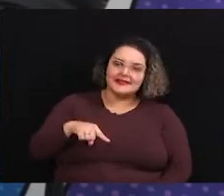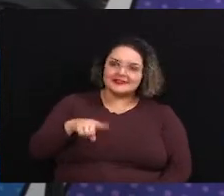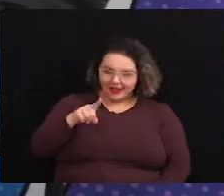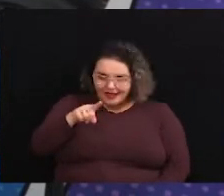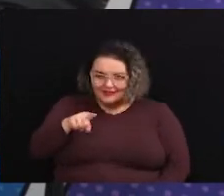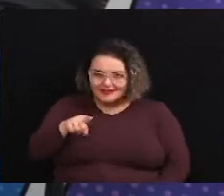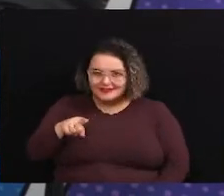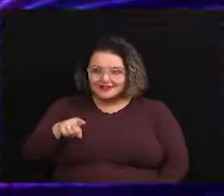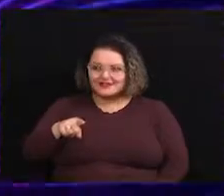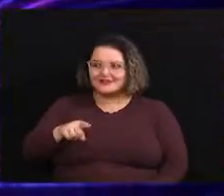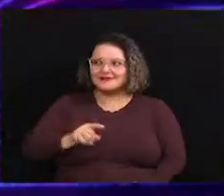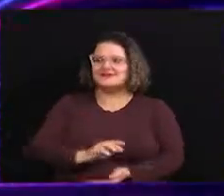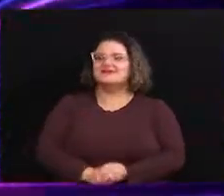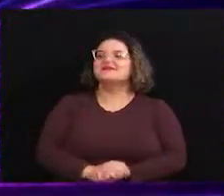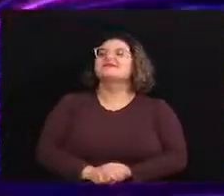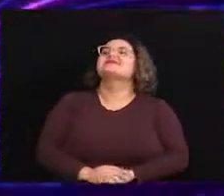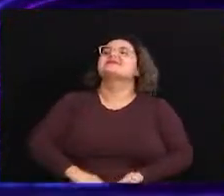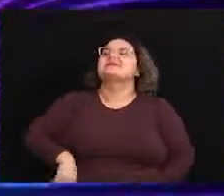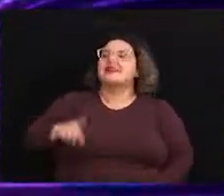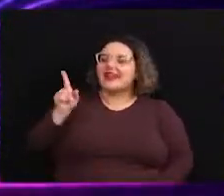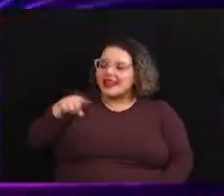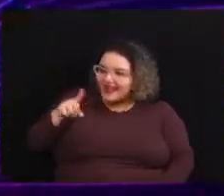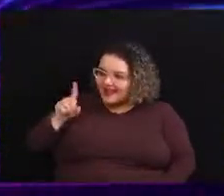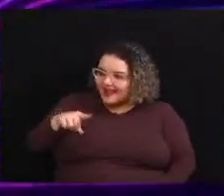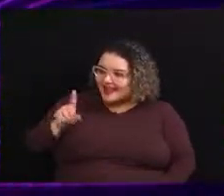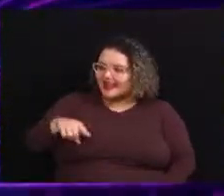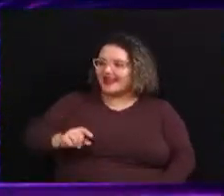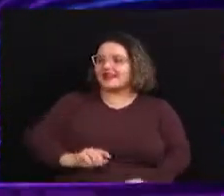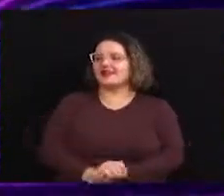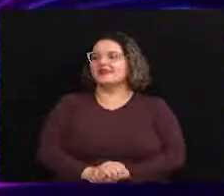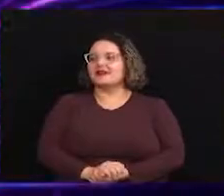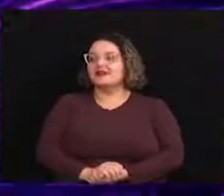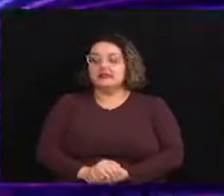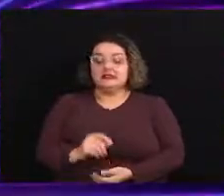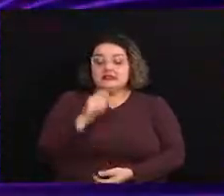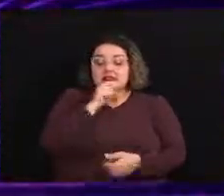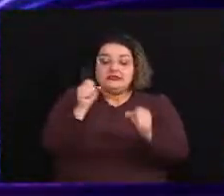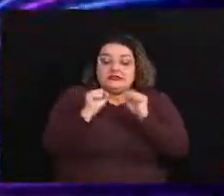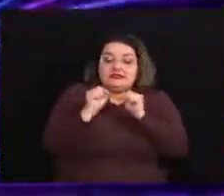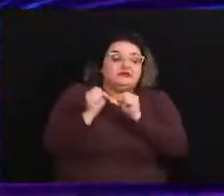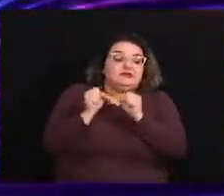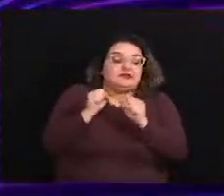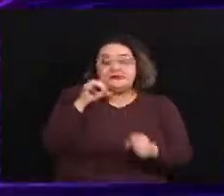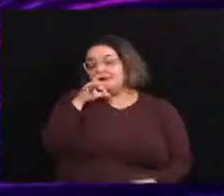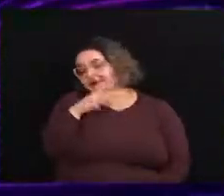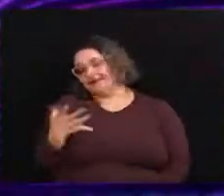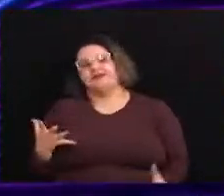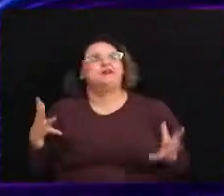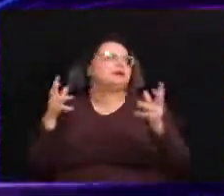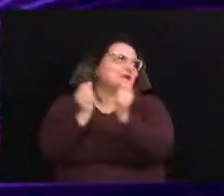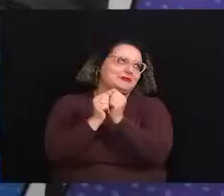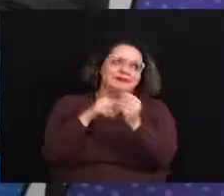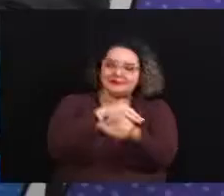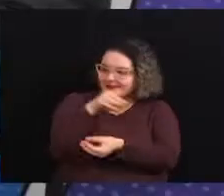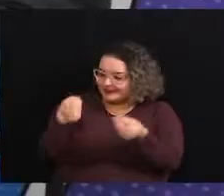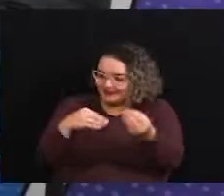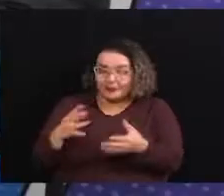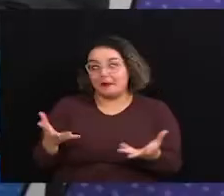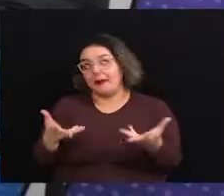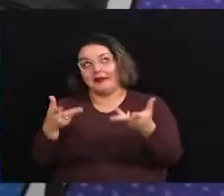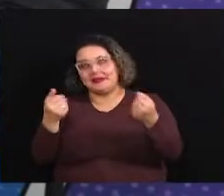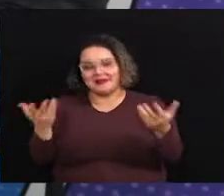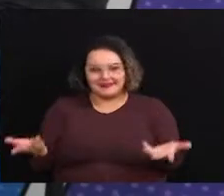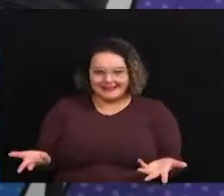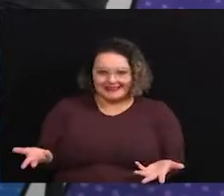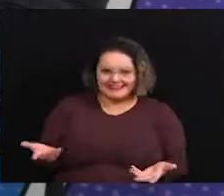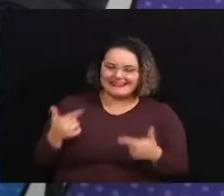Gerais. Isso aí. Estado quente e frio ao mesmo tempo, uma maravilha. Cauã, conta